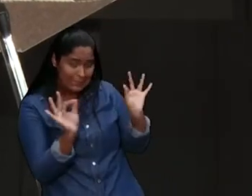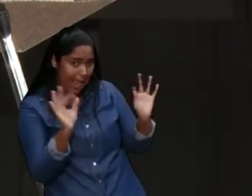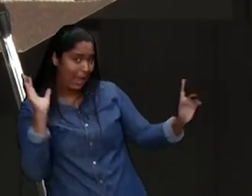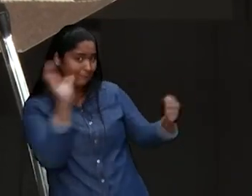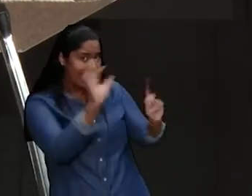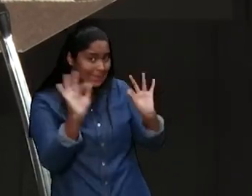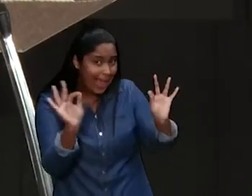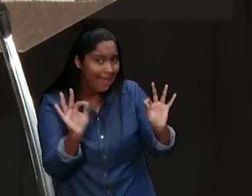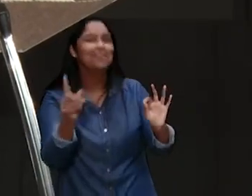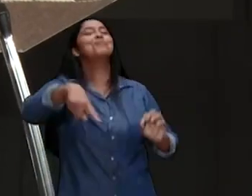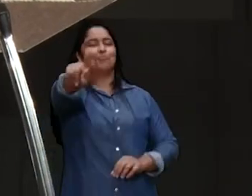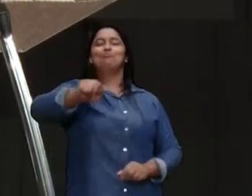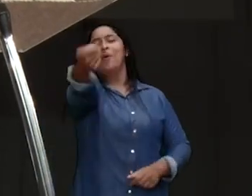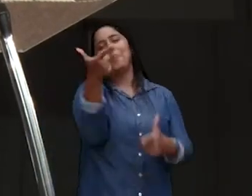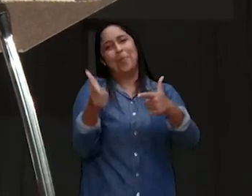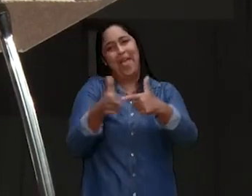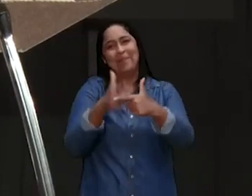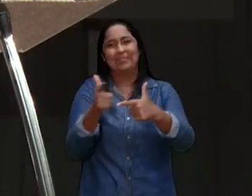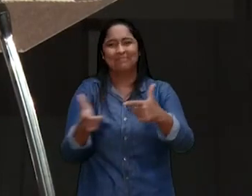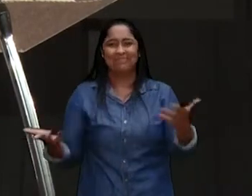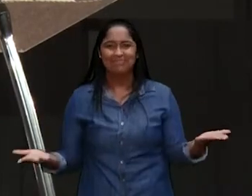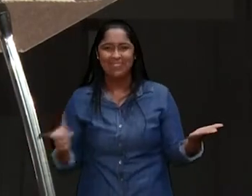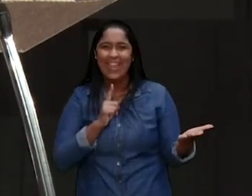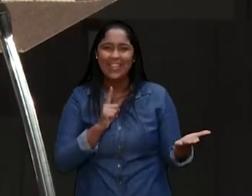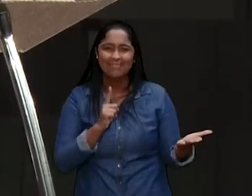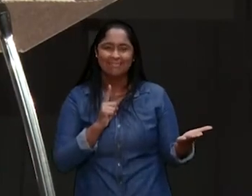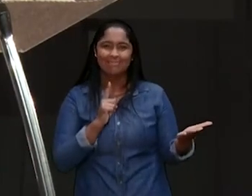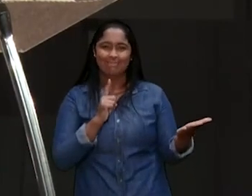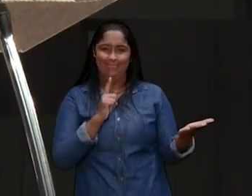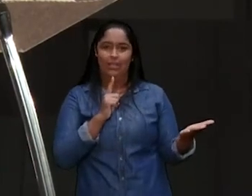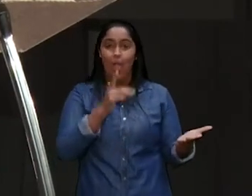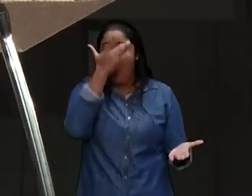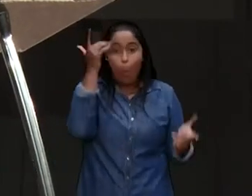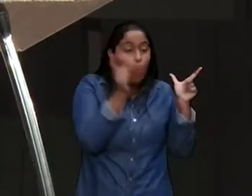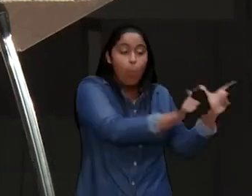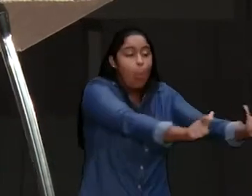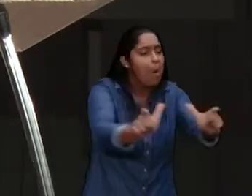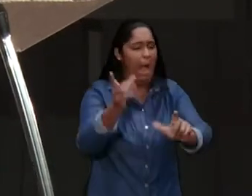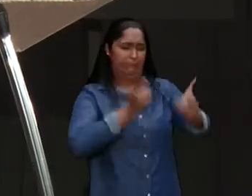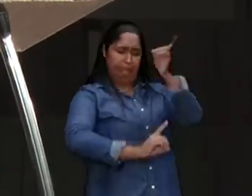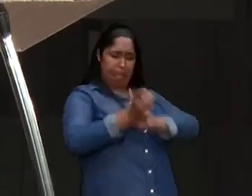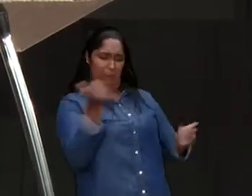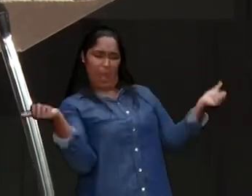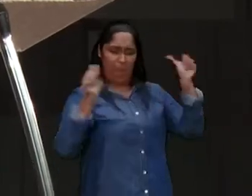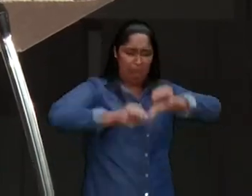as pessoas venham podemos procurar pôs essas adormecidas a batidas onde estivéssemos